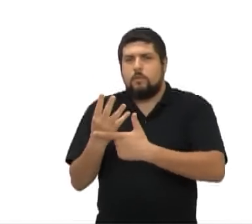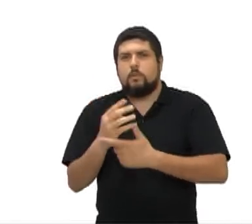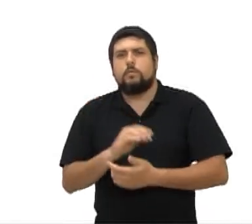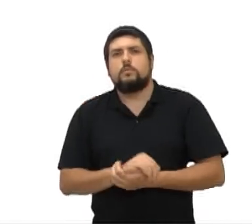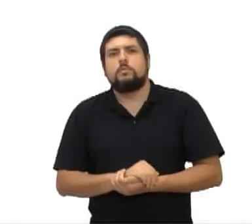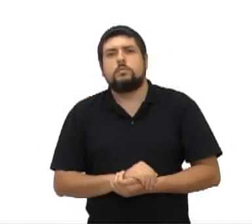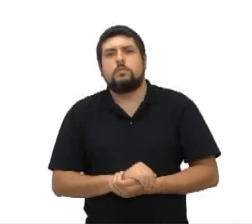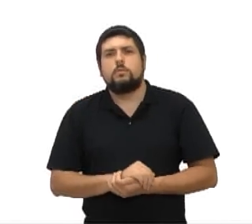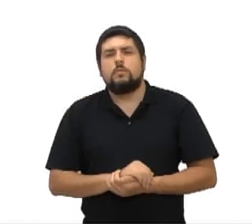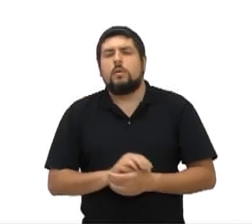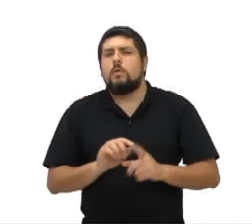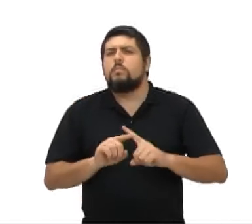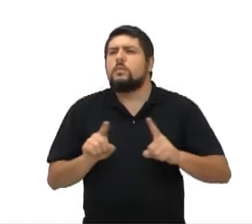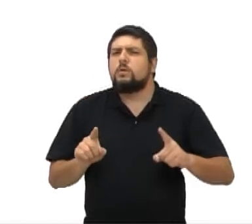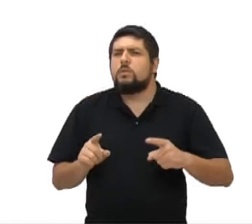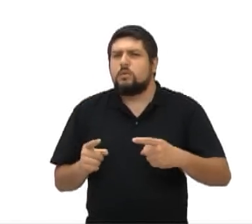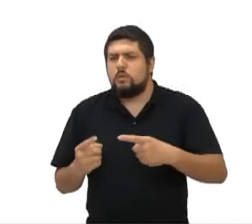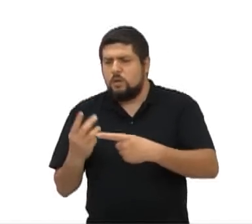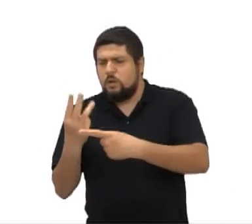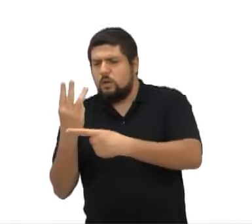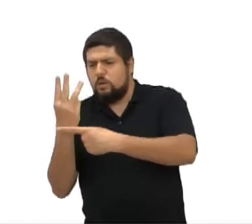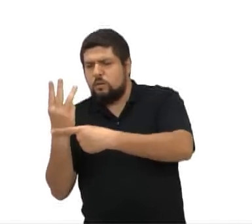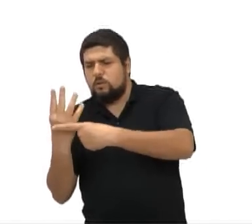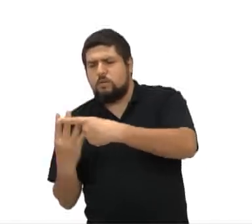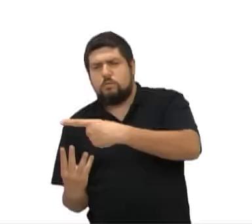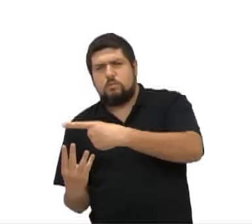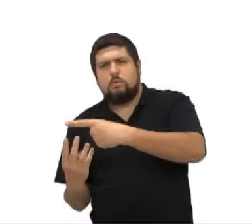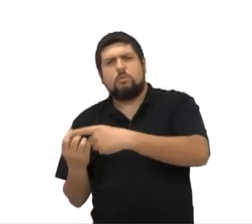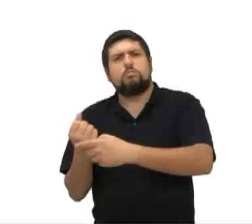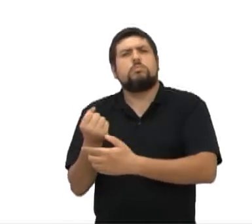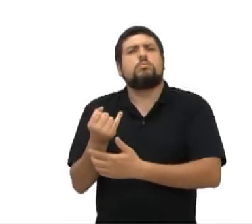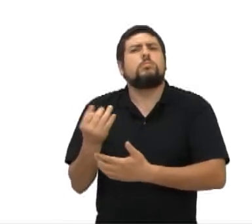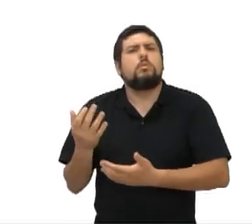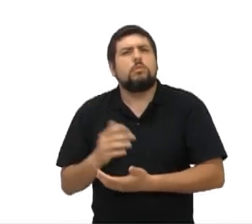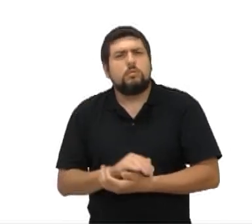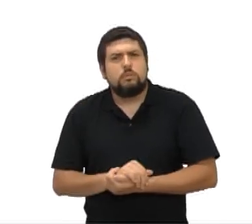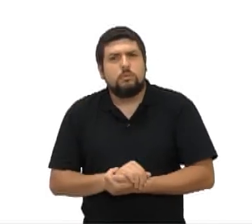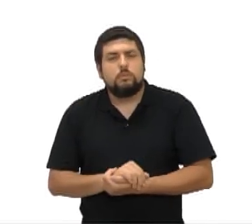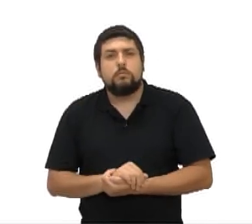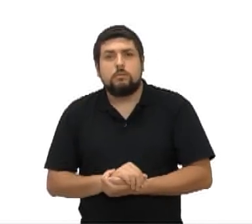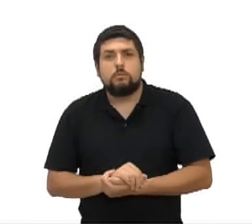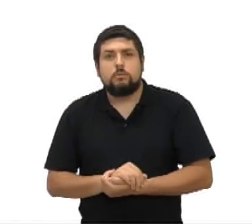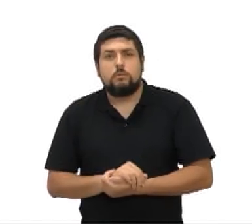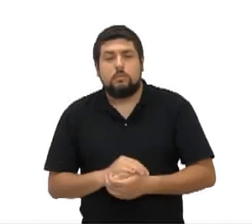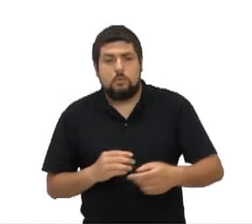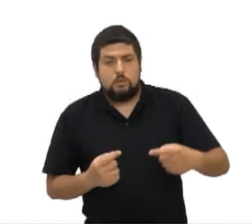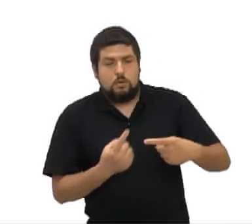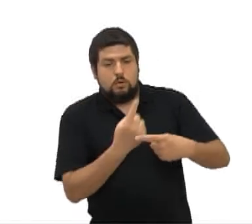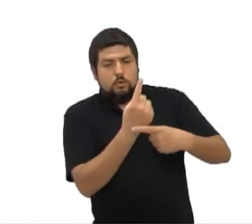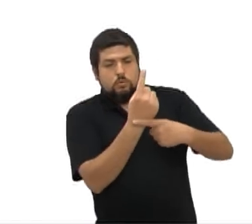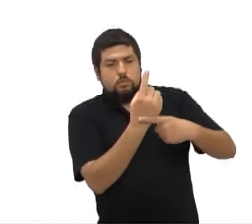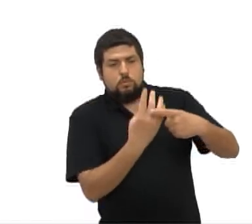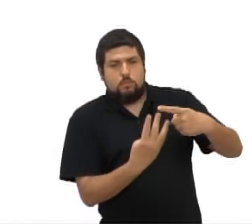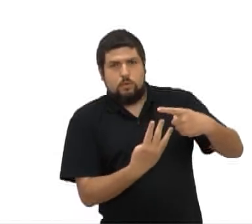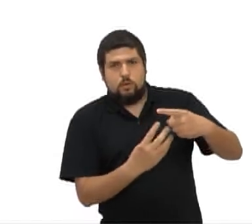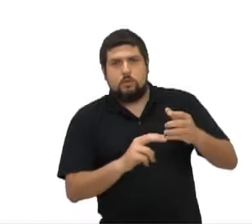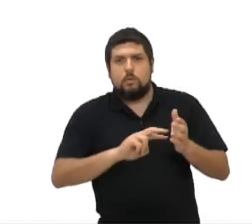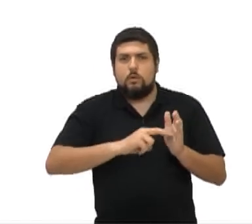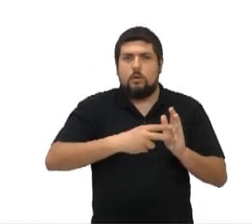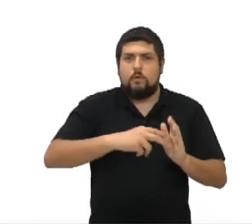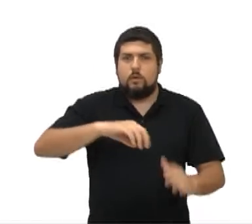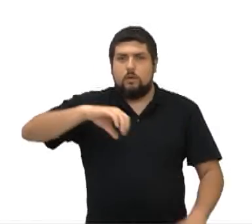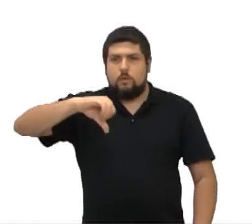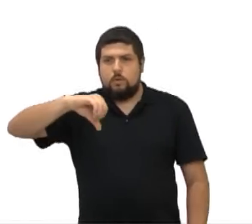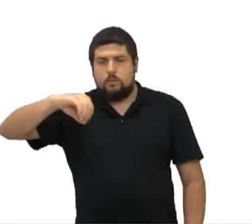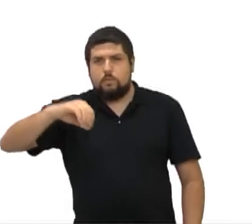e 3/4 de uma volta? Bom, então eu sei que 1/4 equivale a 90. Se eu sei que 1/4